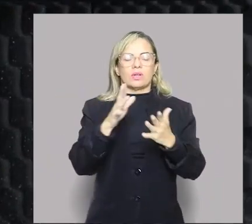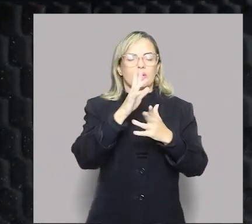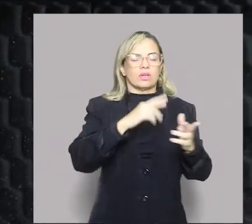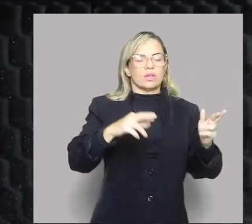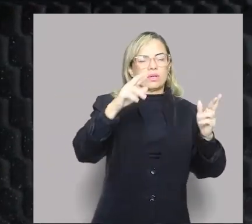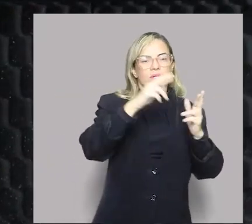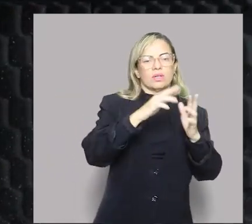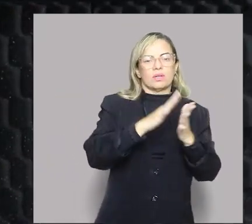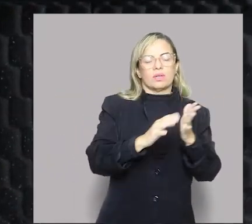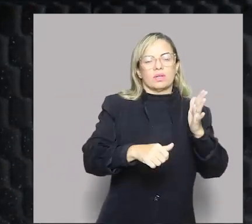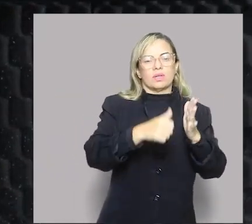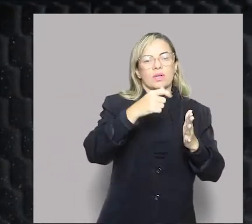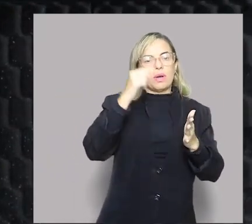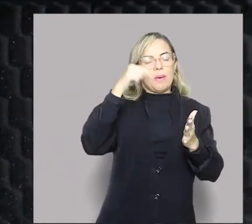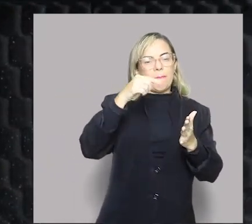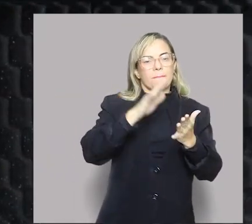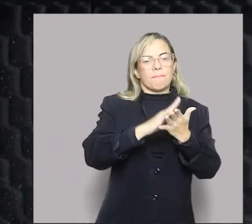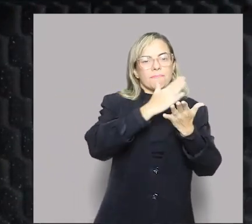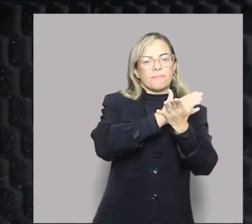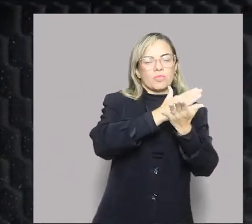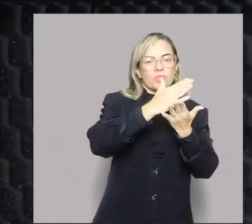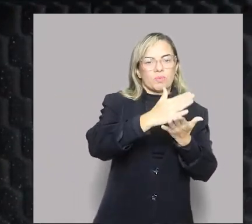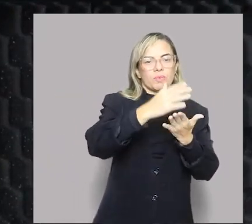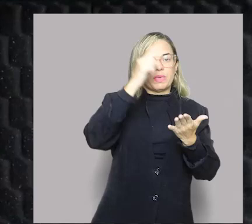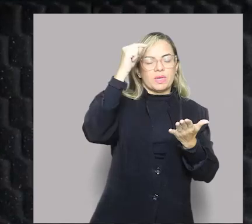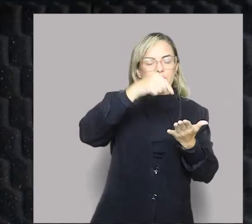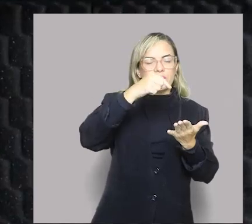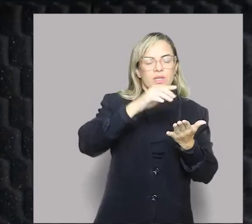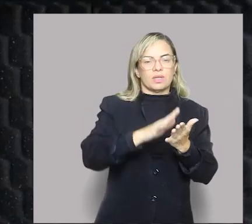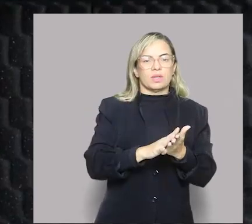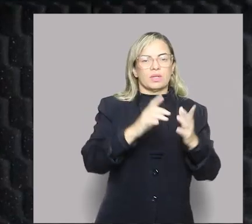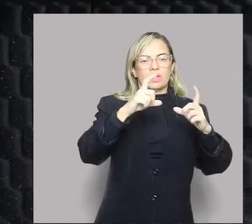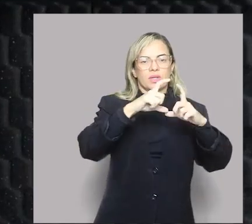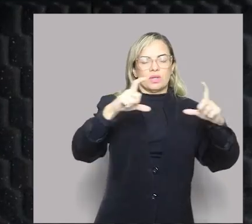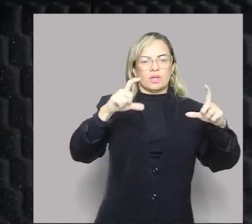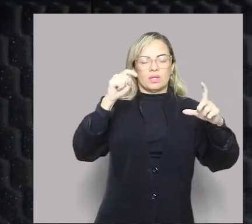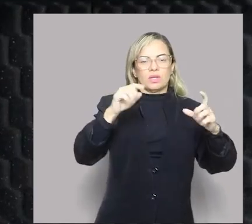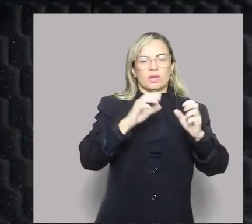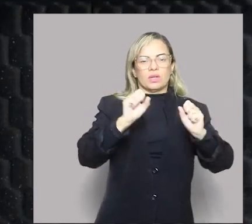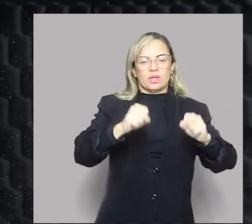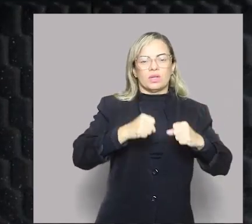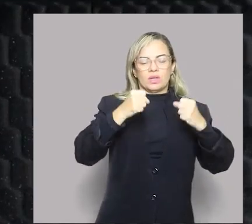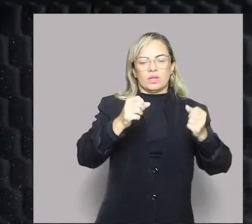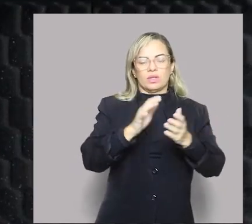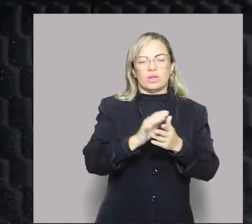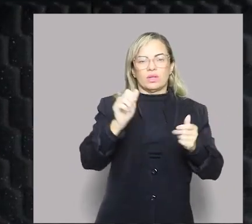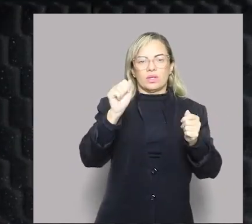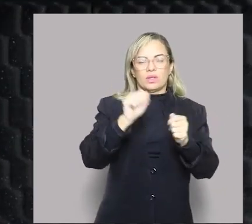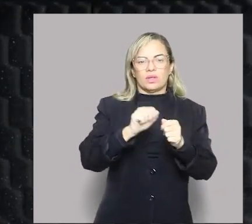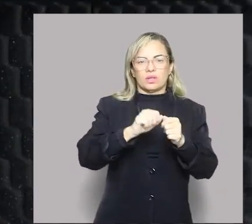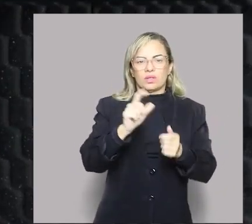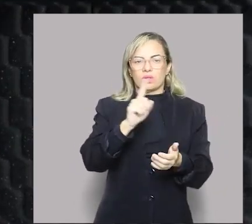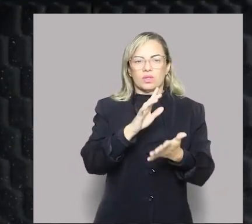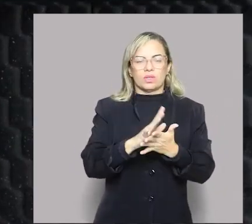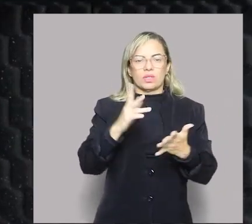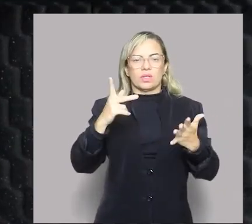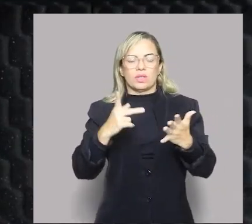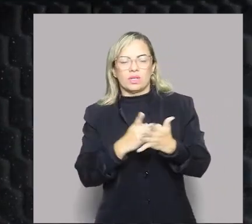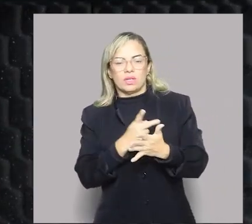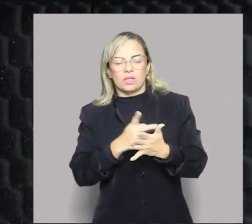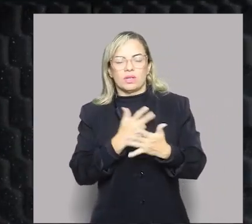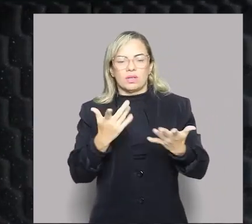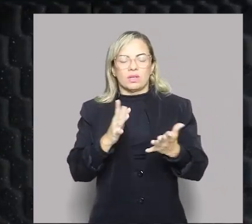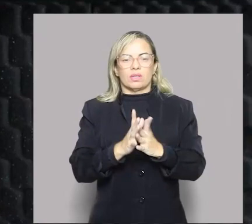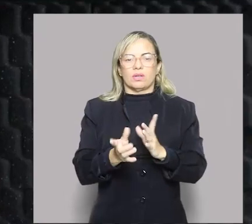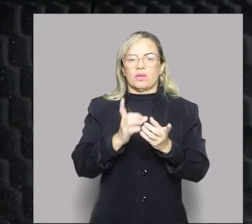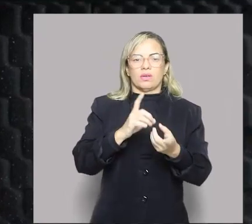referenciações sempre no começo dos parágrafos. Um dos parágrafos que você pode fazer, e isso não vai estar errado, muito pelo contrário, vai